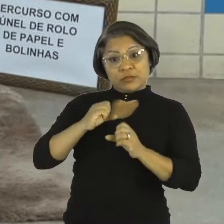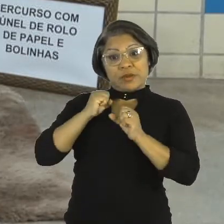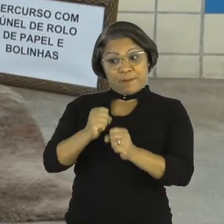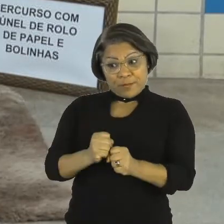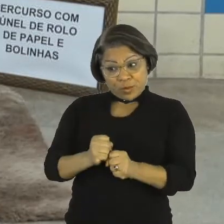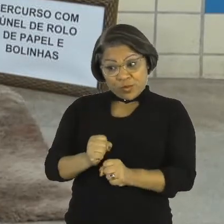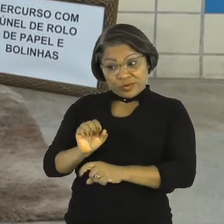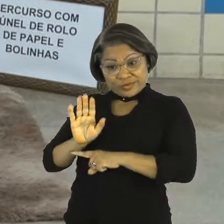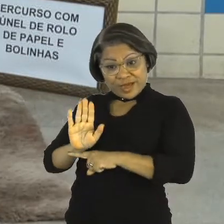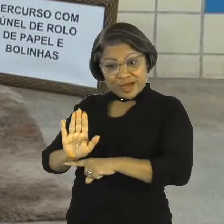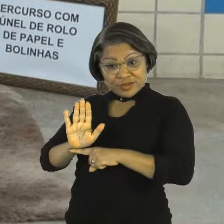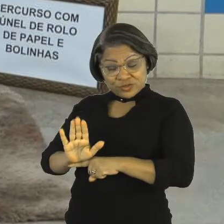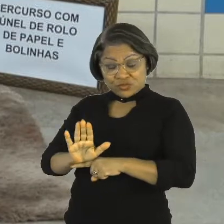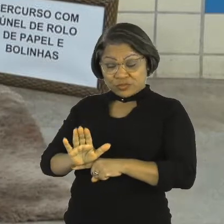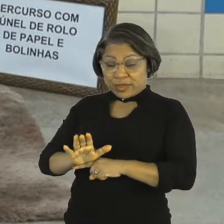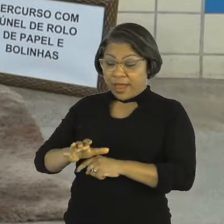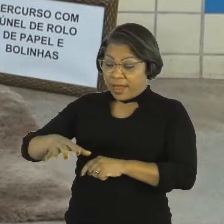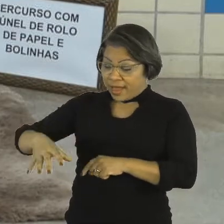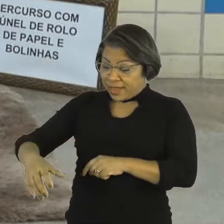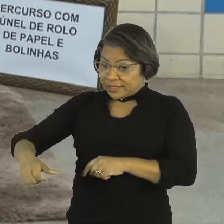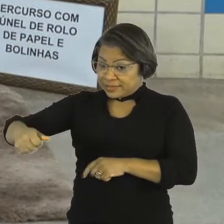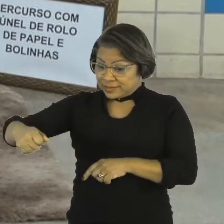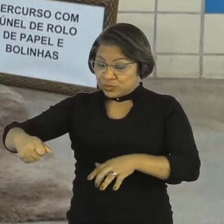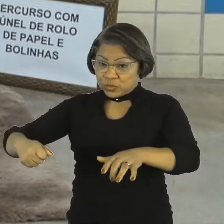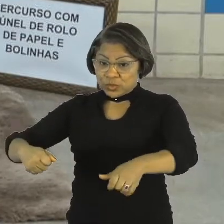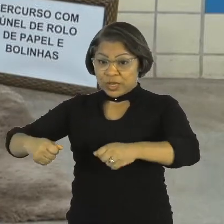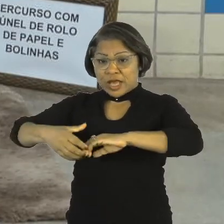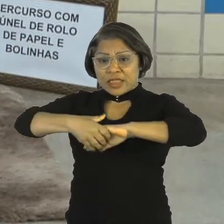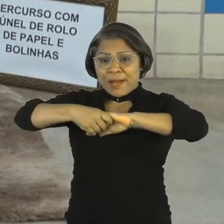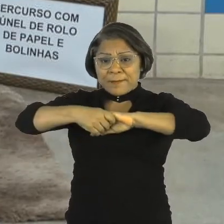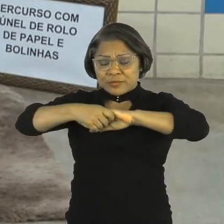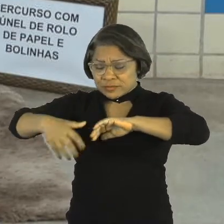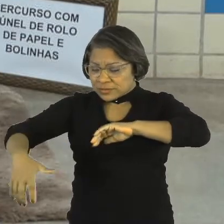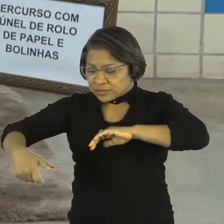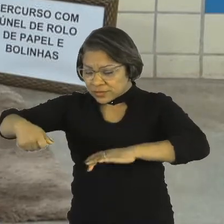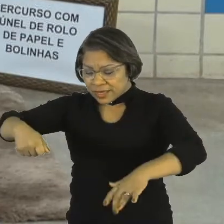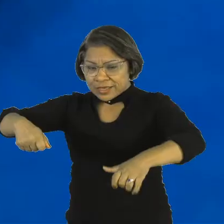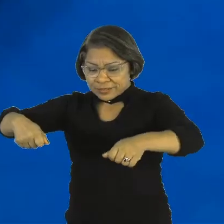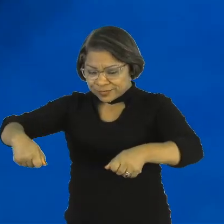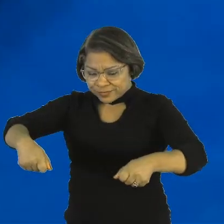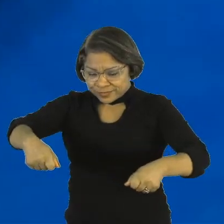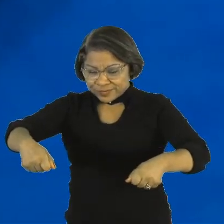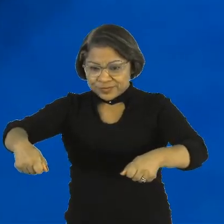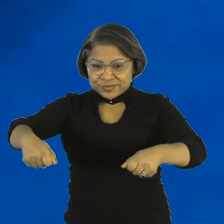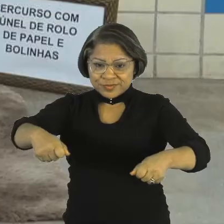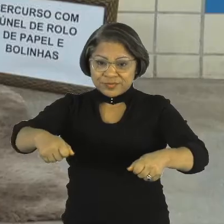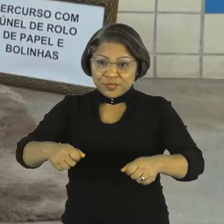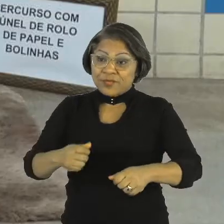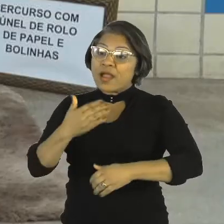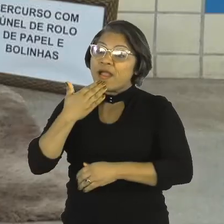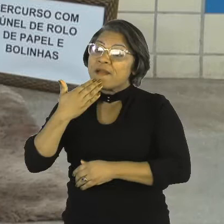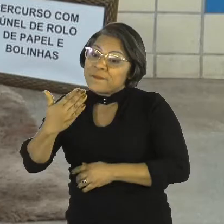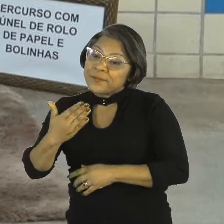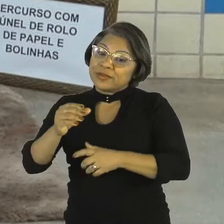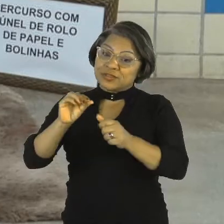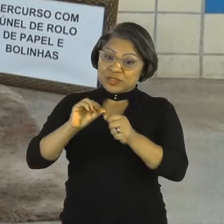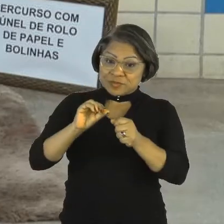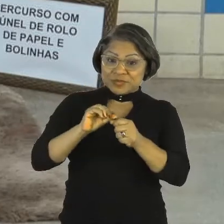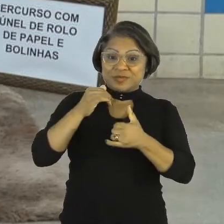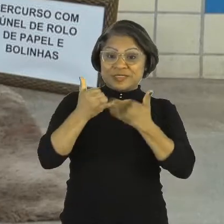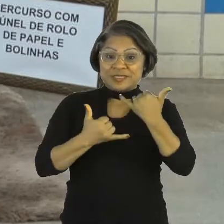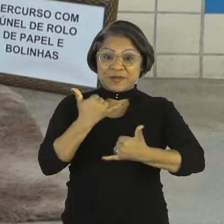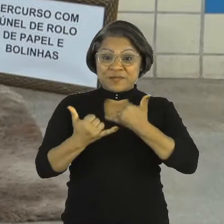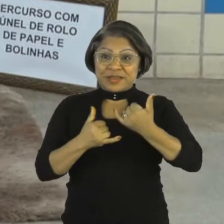processo, segurando ele, pedindo e solicitando a ele para estar fazendo essa brincadeira. Nossa,